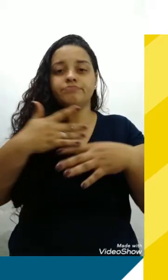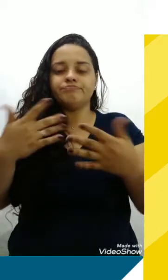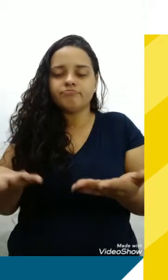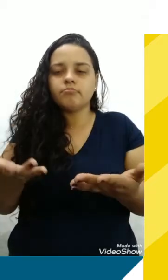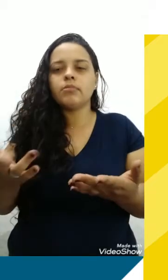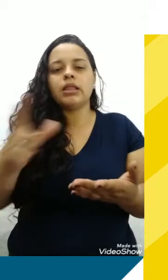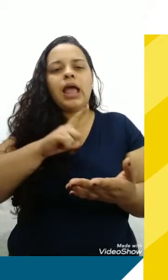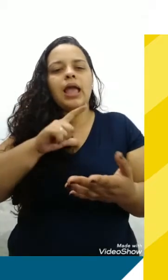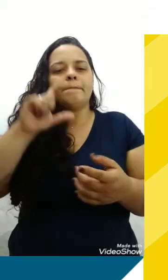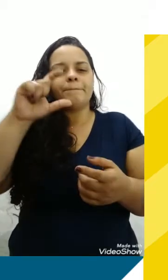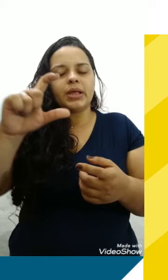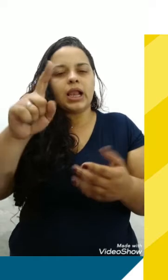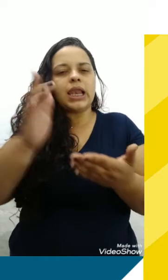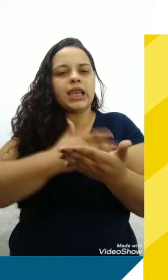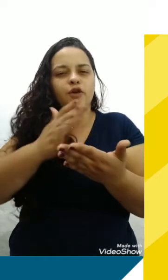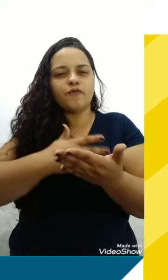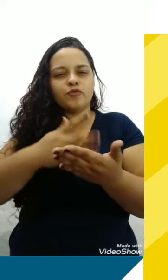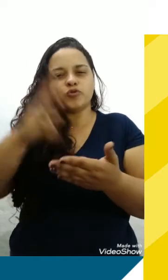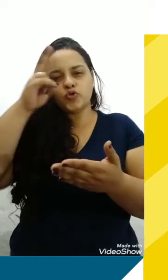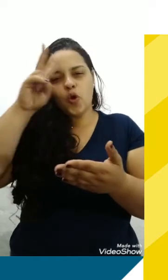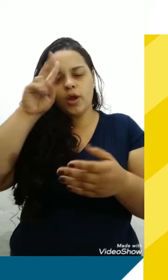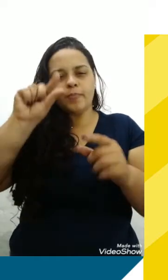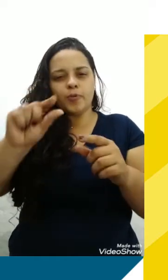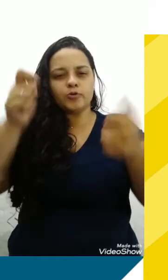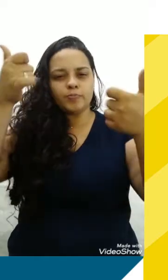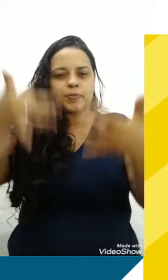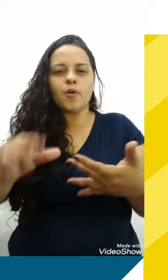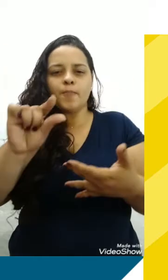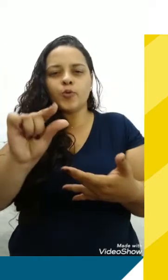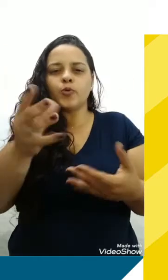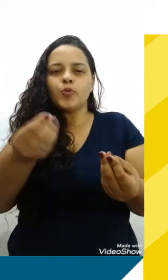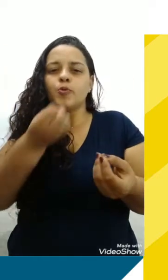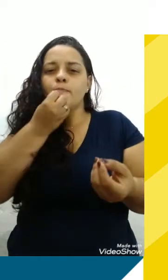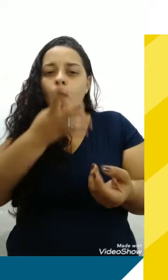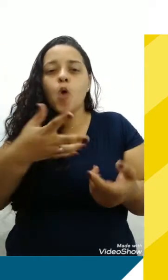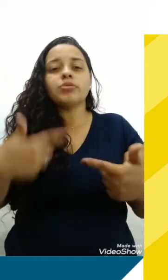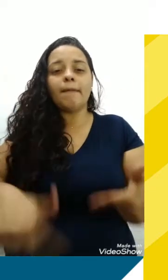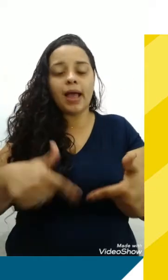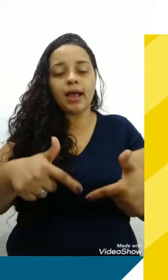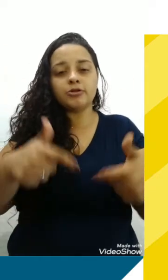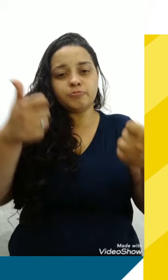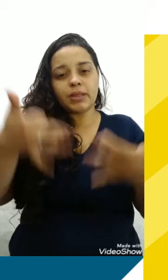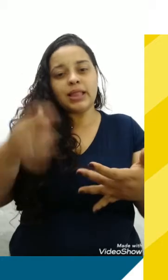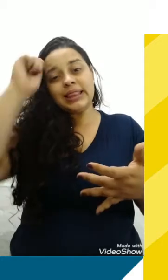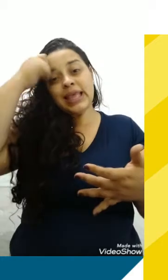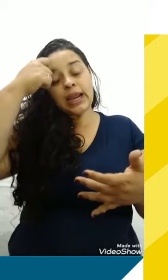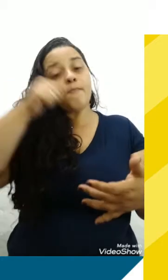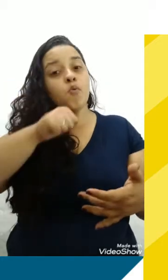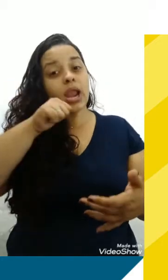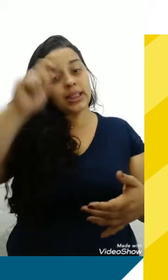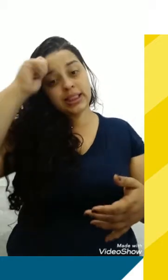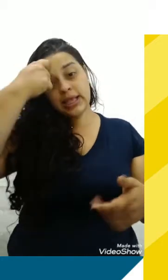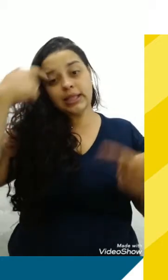queria compartilhar um trechinho do livro que descreve bem uma das formas como essa função, muito comumente desempenhada pelas mulheres negras